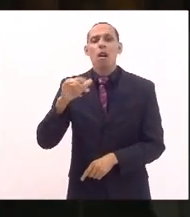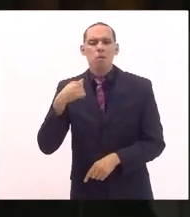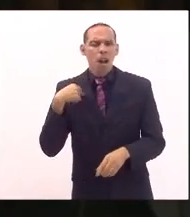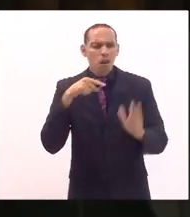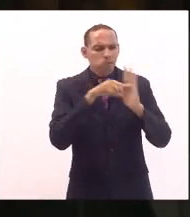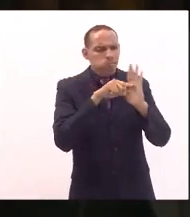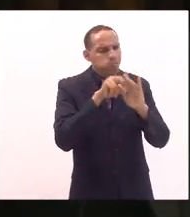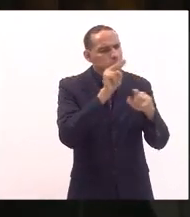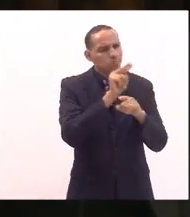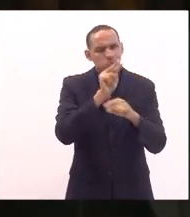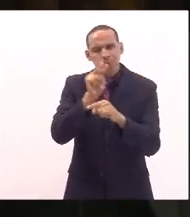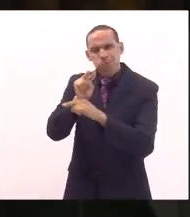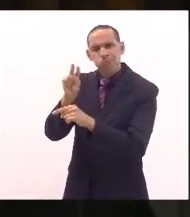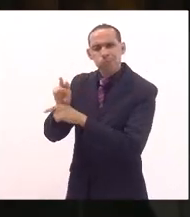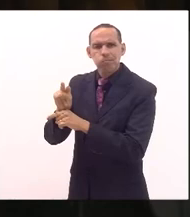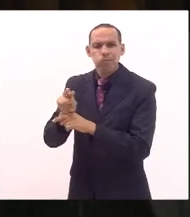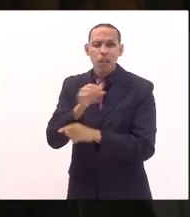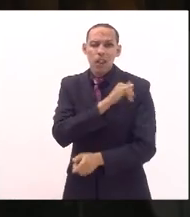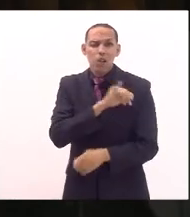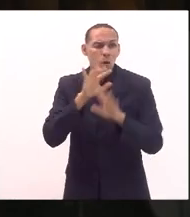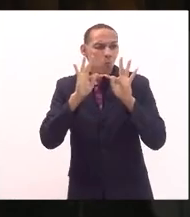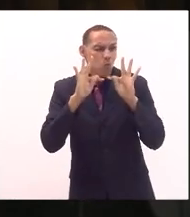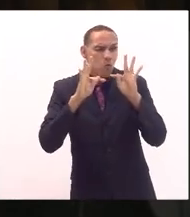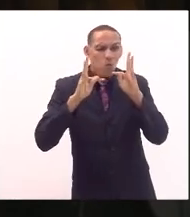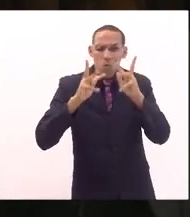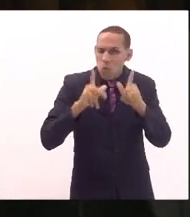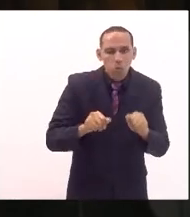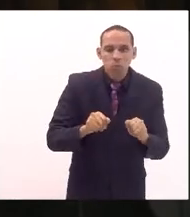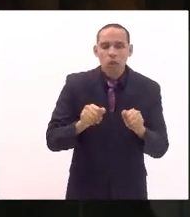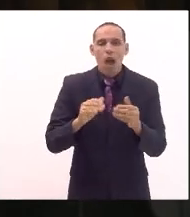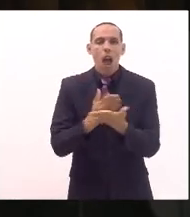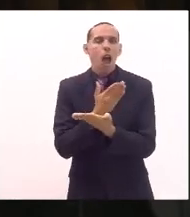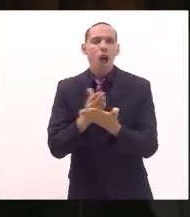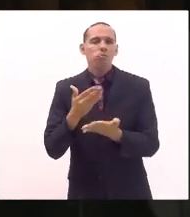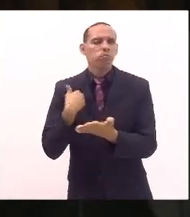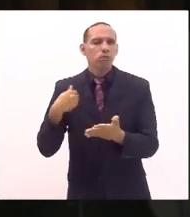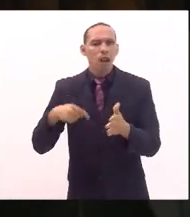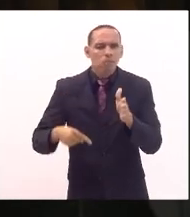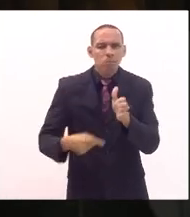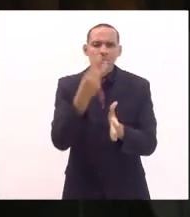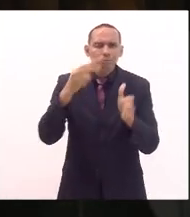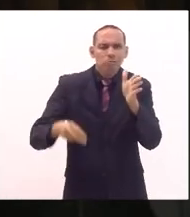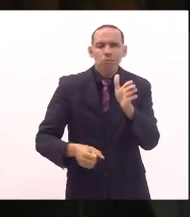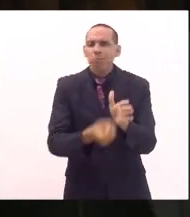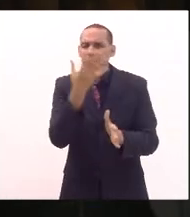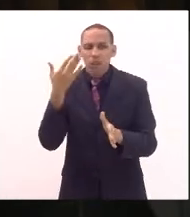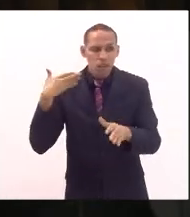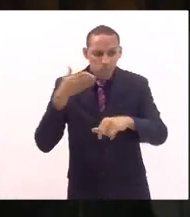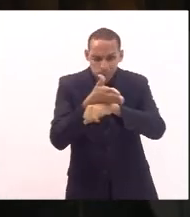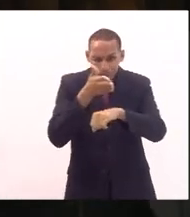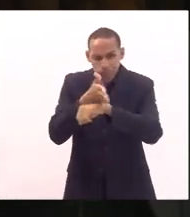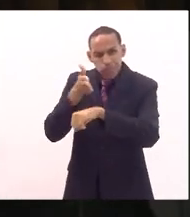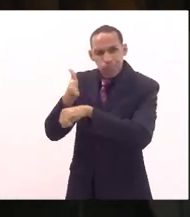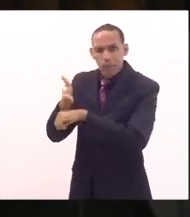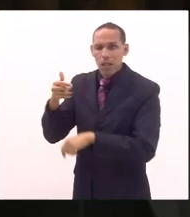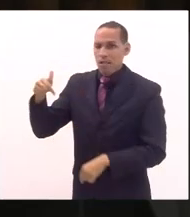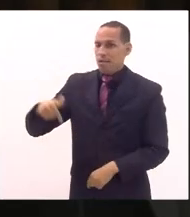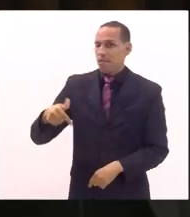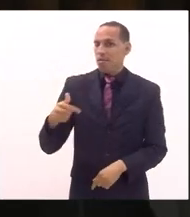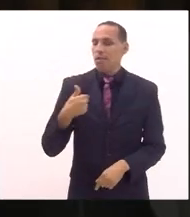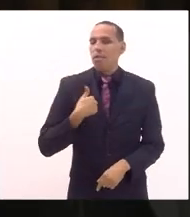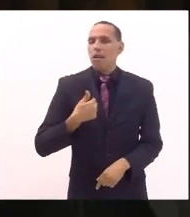do Estado do Rio de Janeiro algumas por mais de uma vez Presidente e aqui